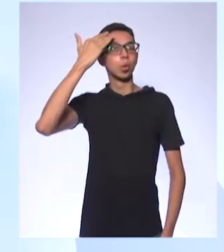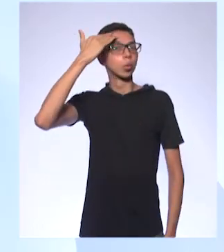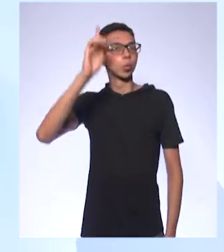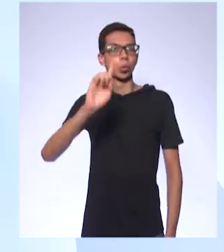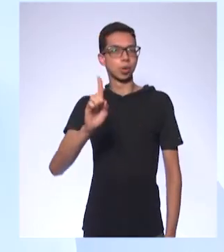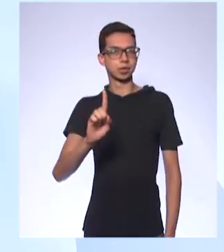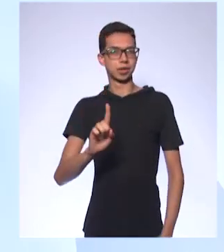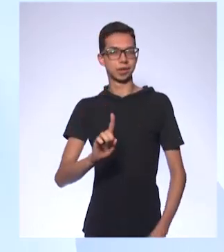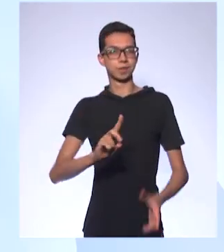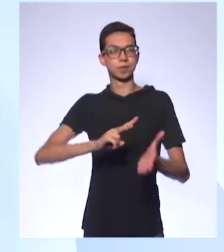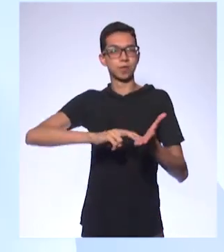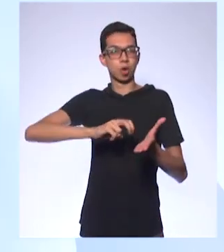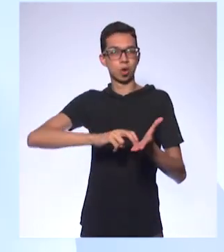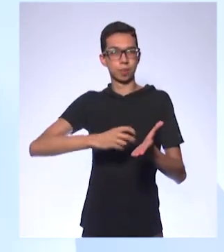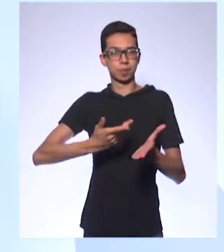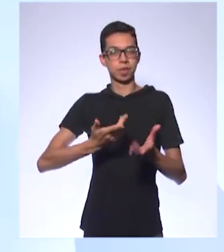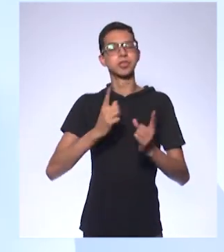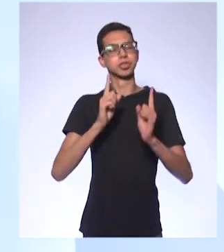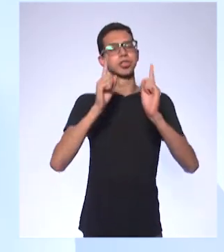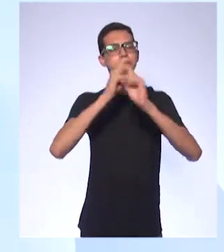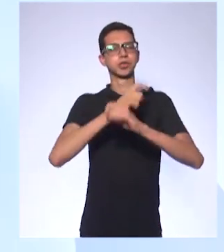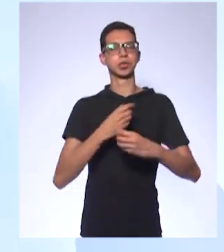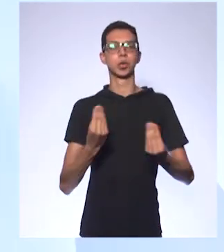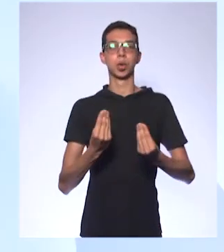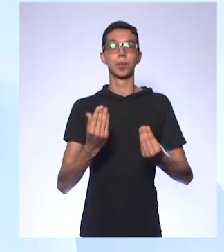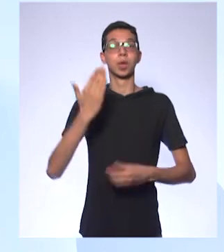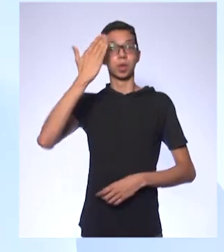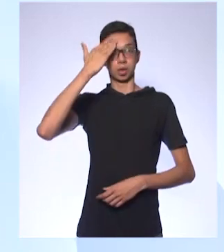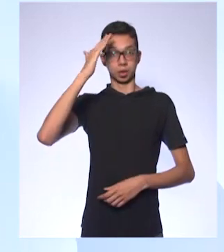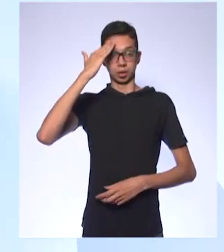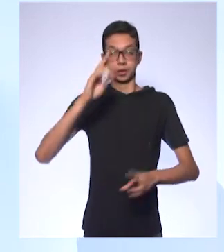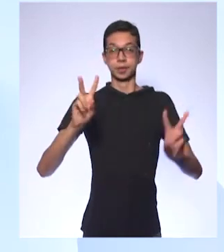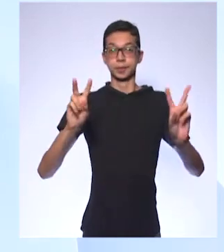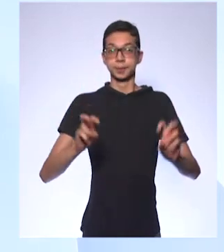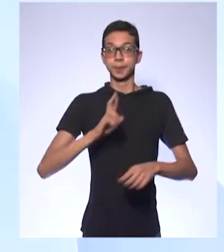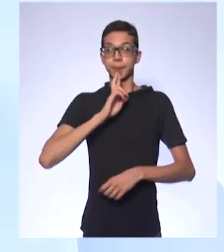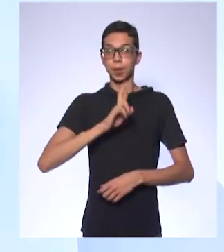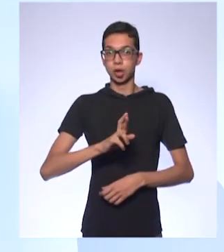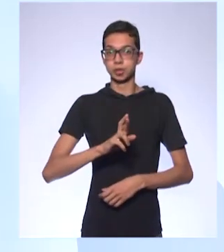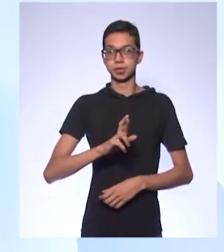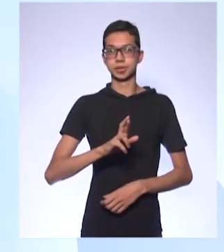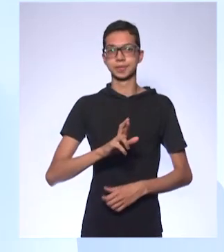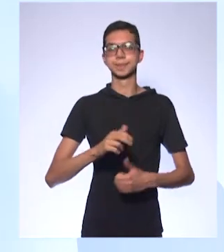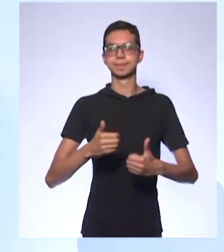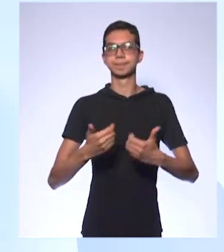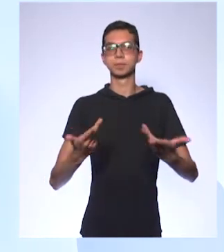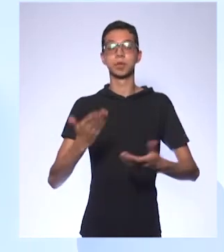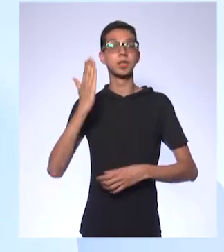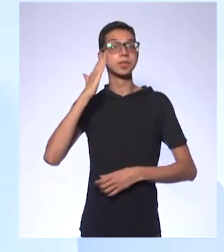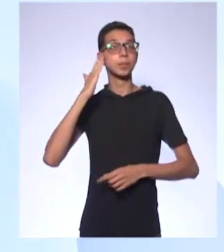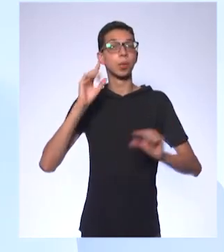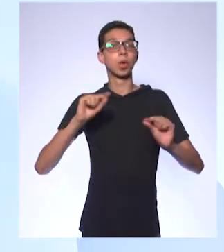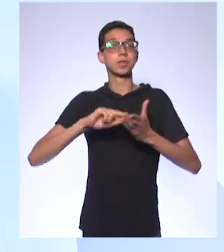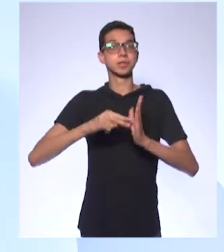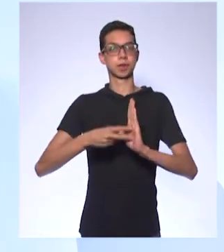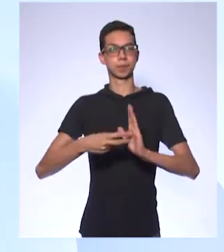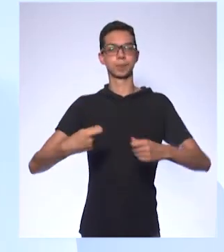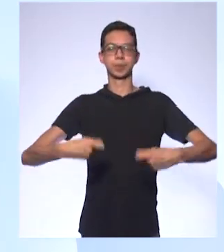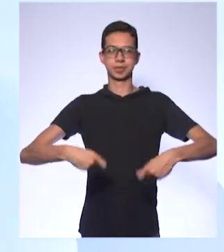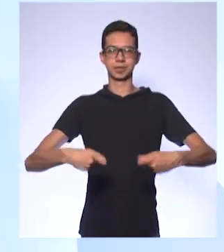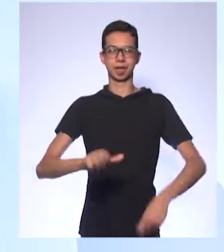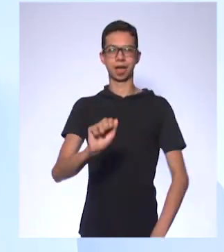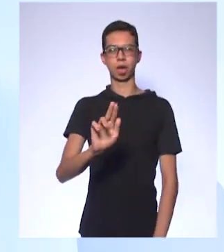vocabulário iria ter muita dificuldade de resolver essa questão, tá? Tinha que saber o que significa essa palavra